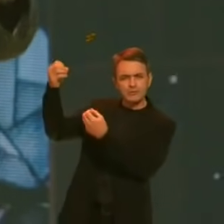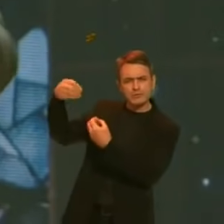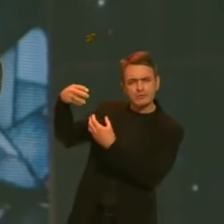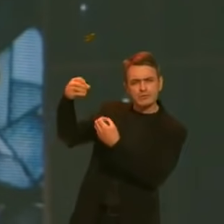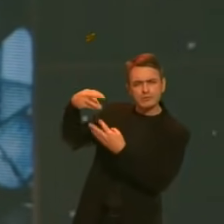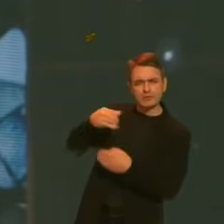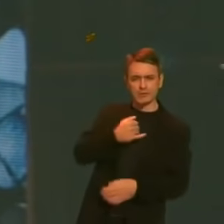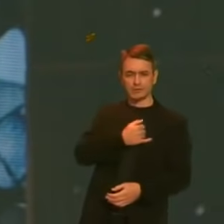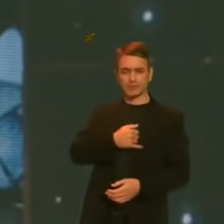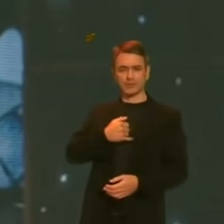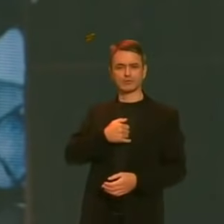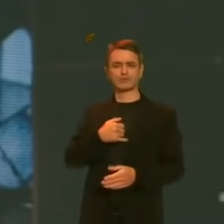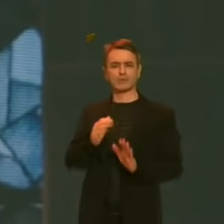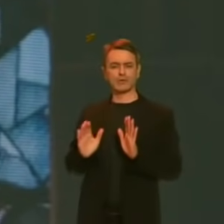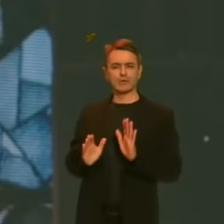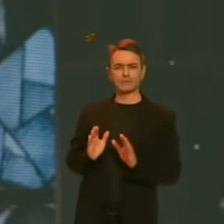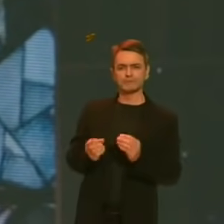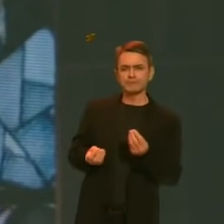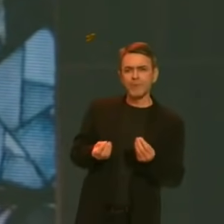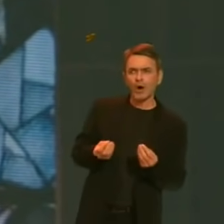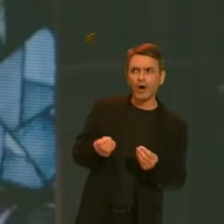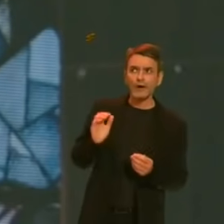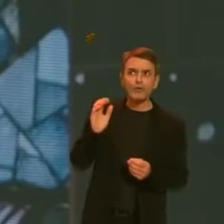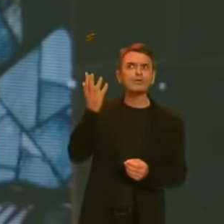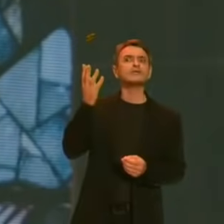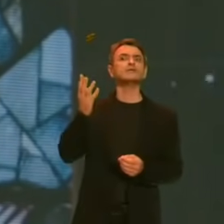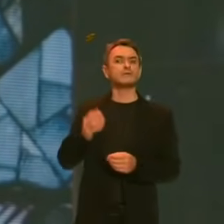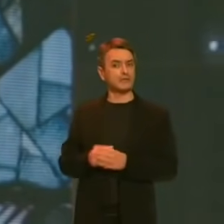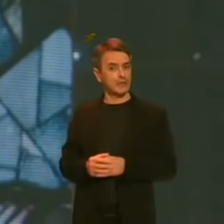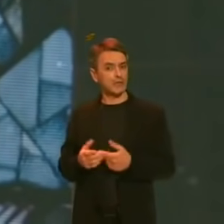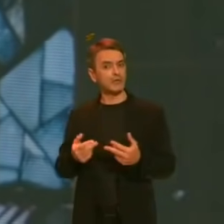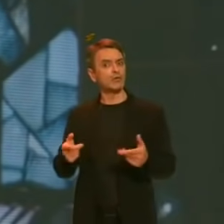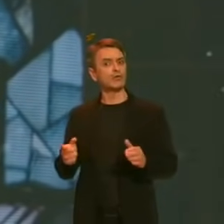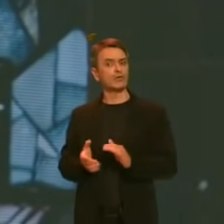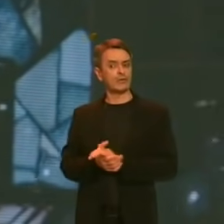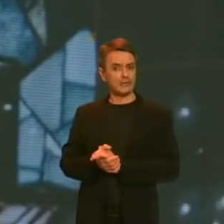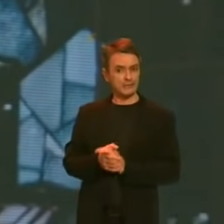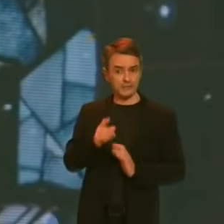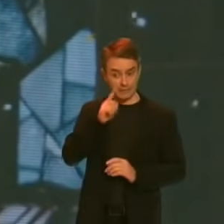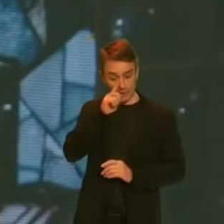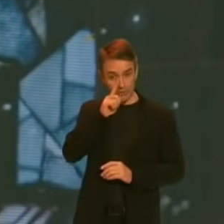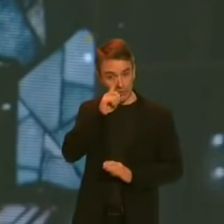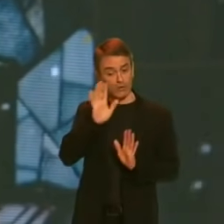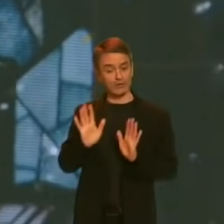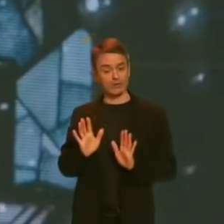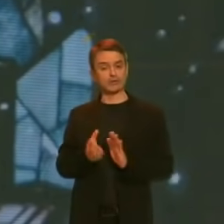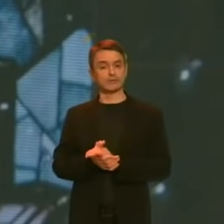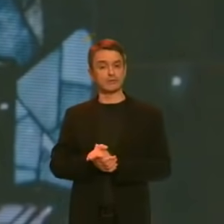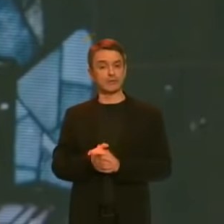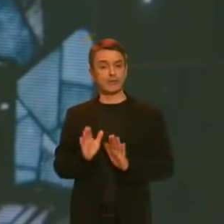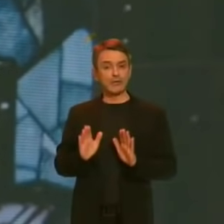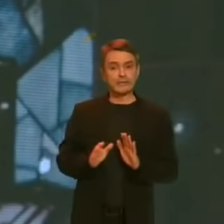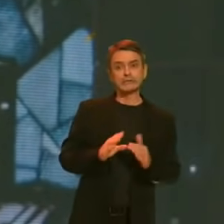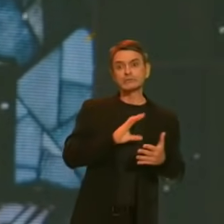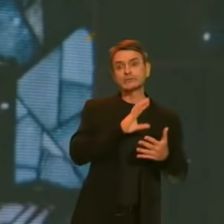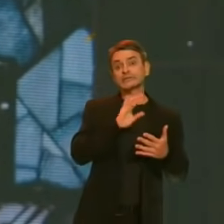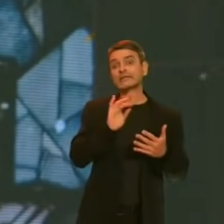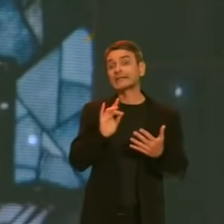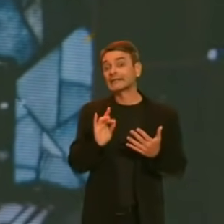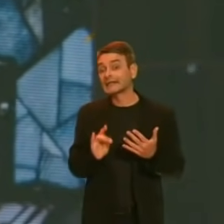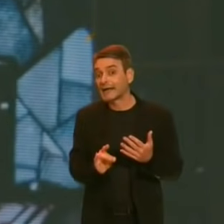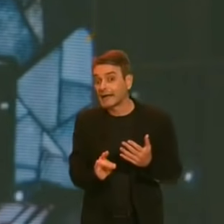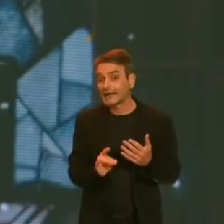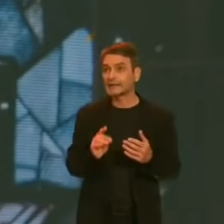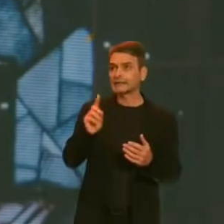como advertência. Se a gente olhar para os detalhes da visão, talvez a gente não a